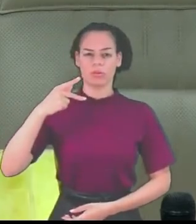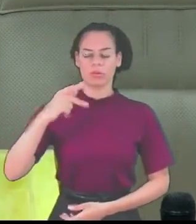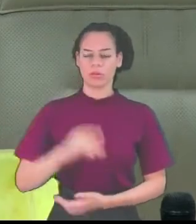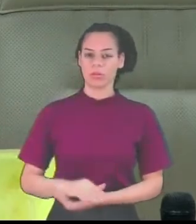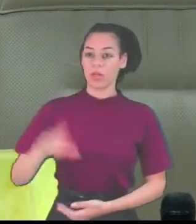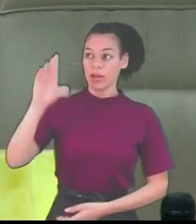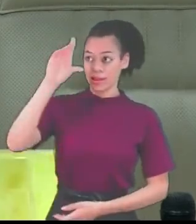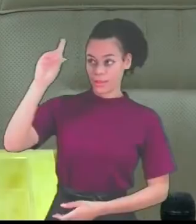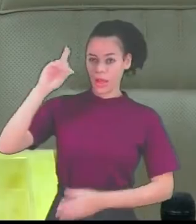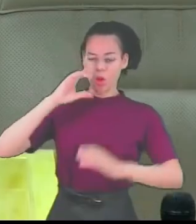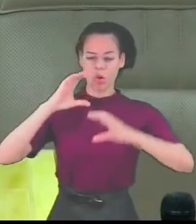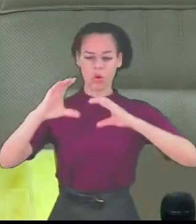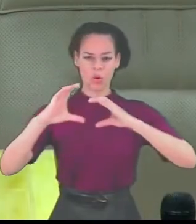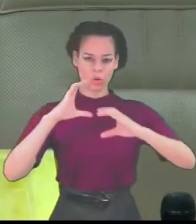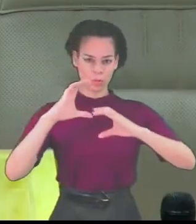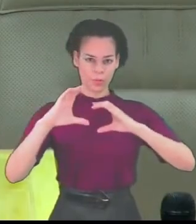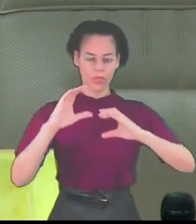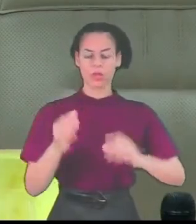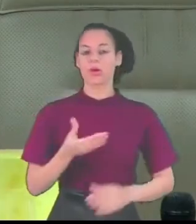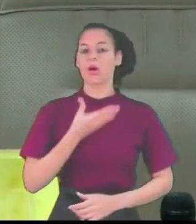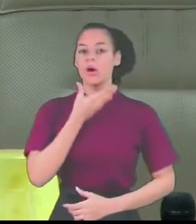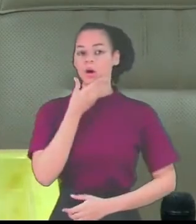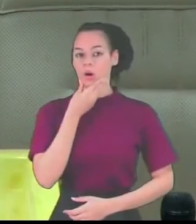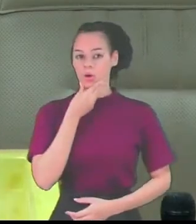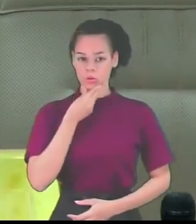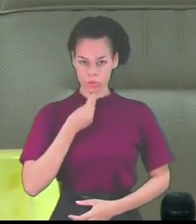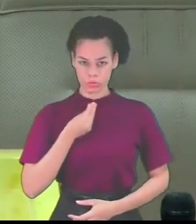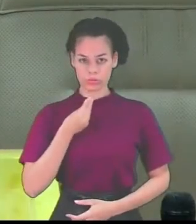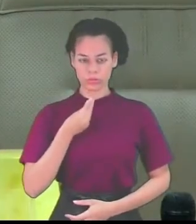a Deus comunicou com homens